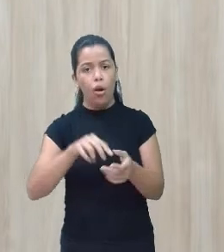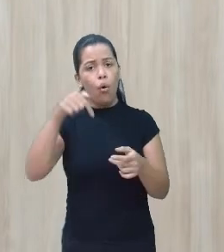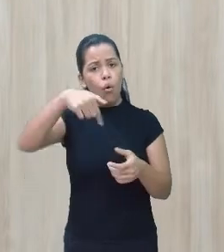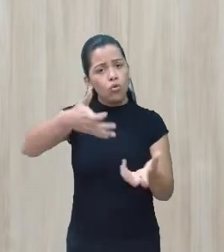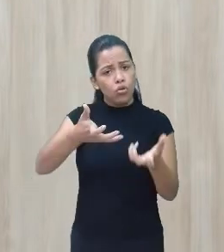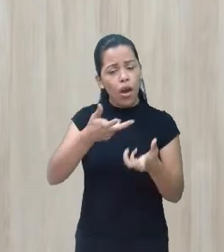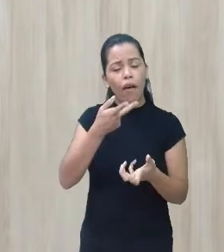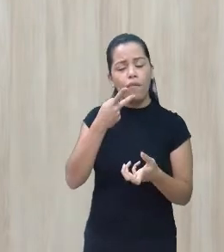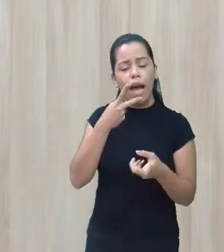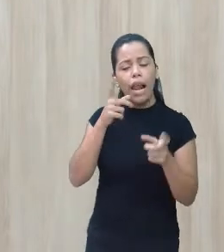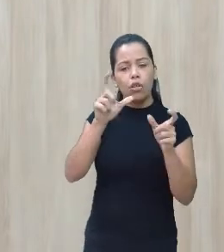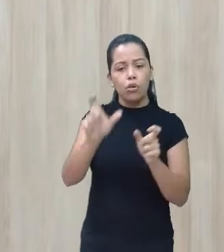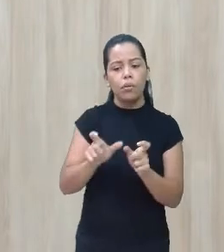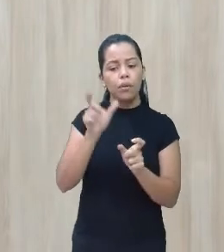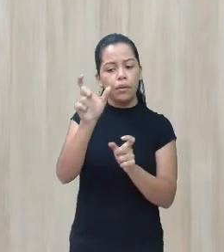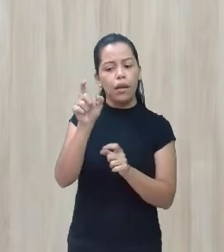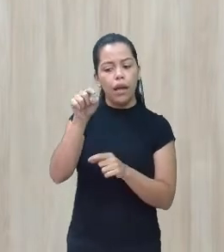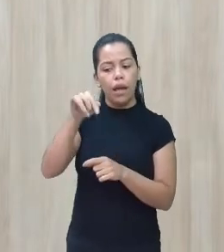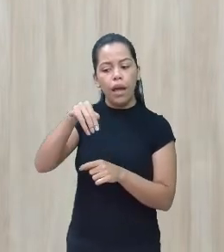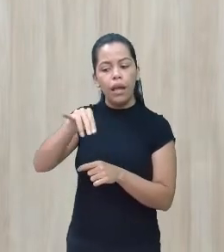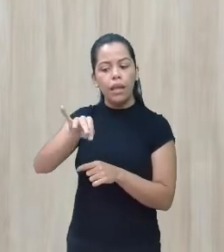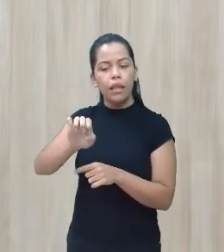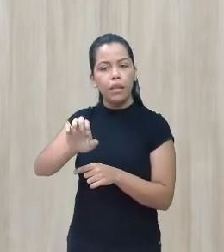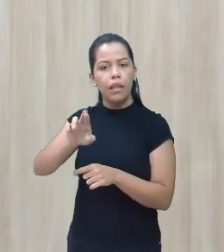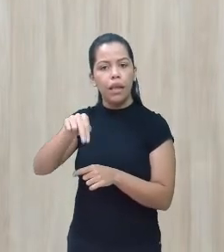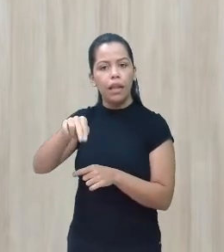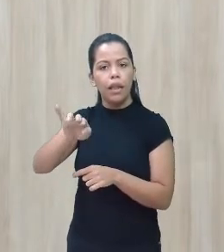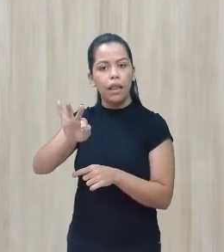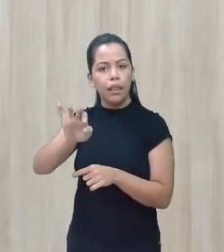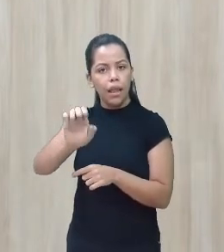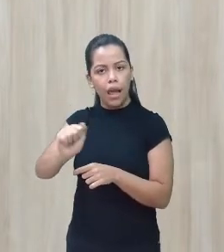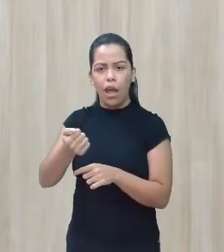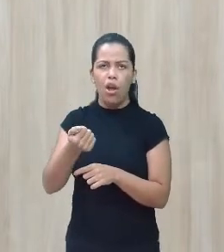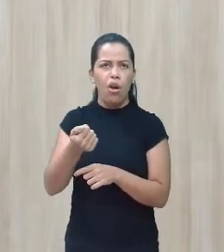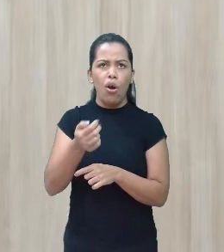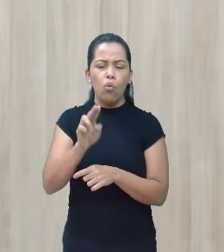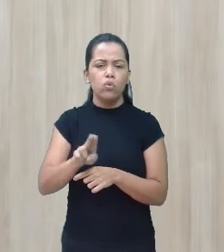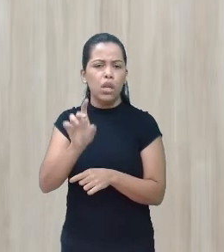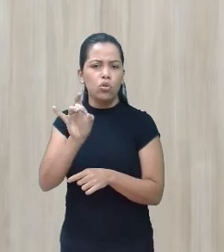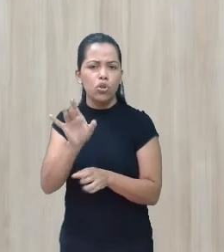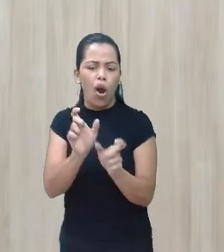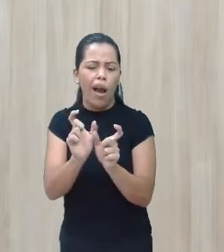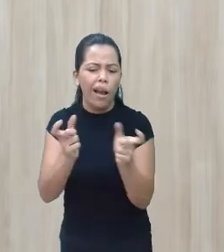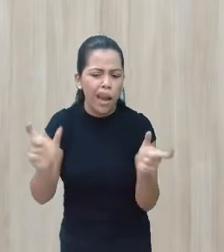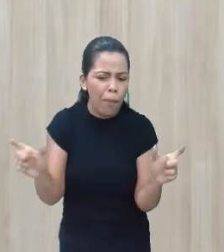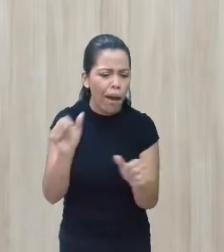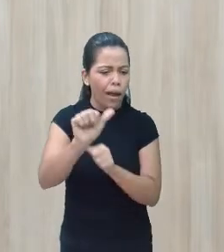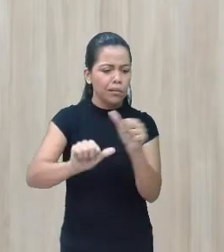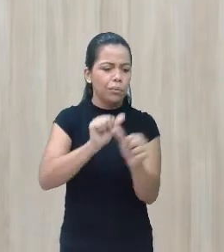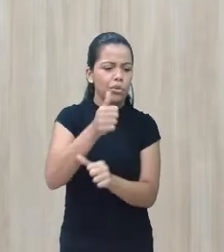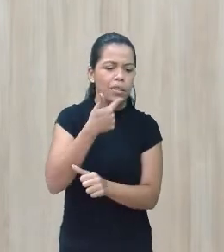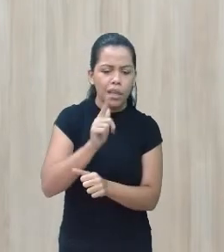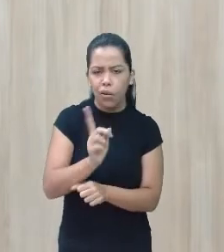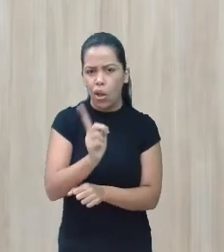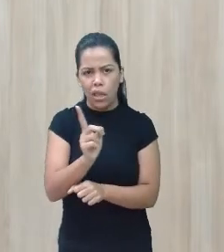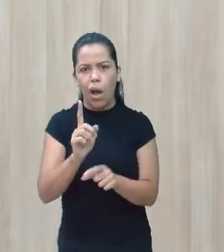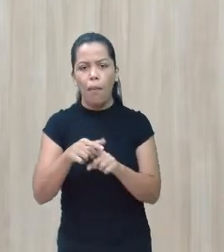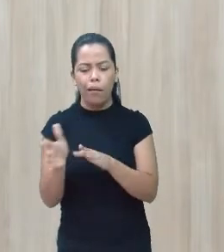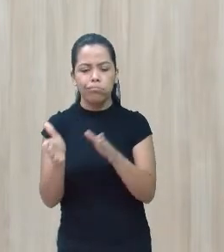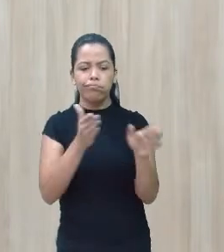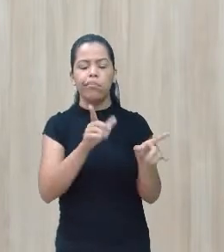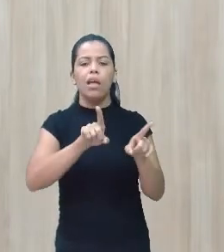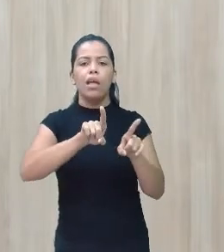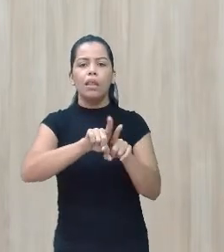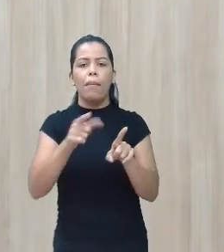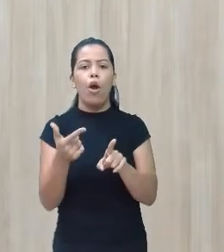abordagem diferente, tá certo? Não tão gramatiqueira, não tão com as mudanças da língua, mas uma outra versão. Uma versão voltada